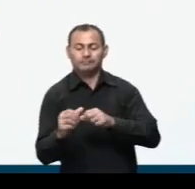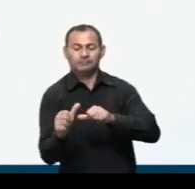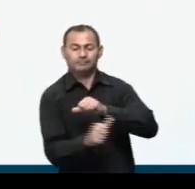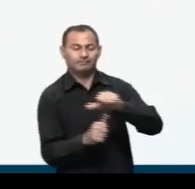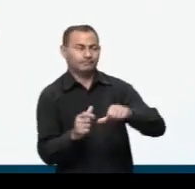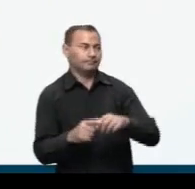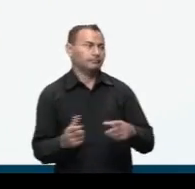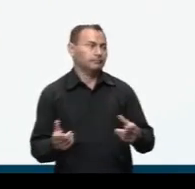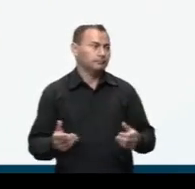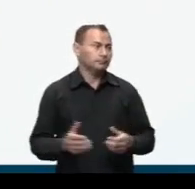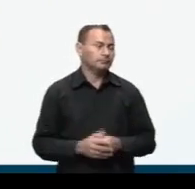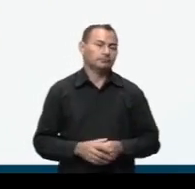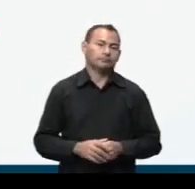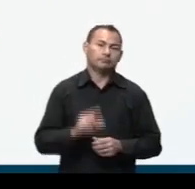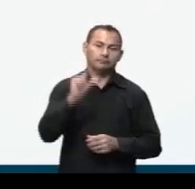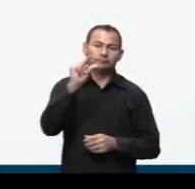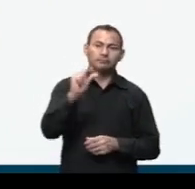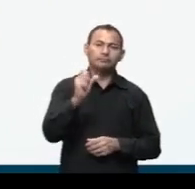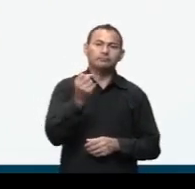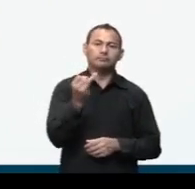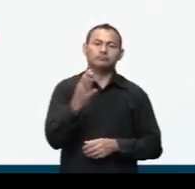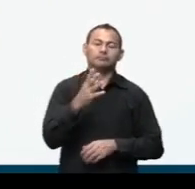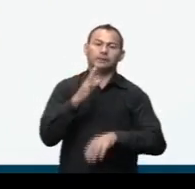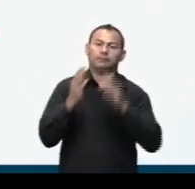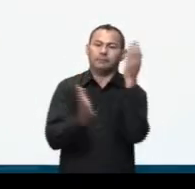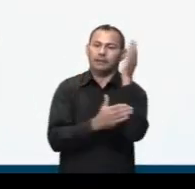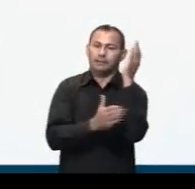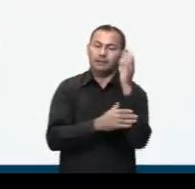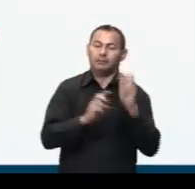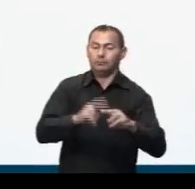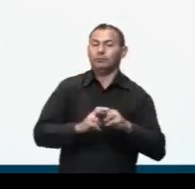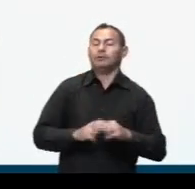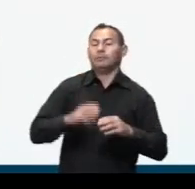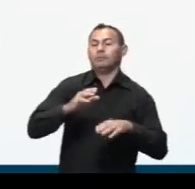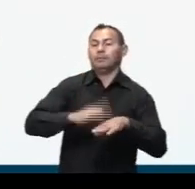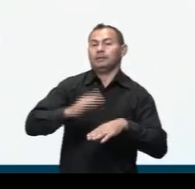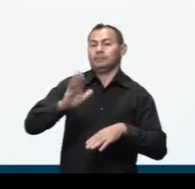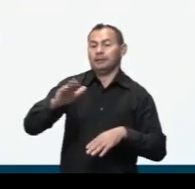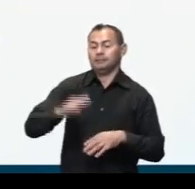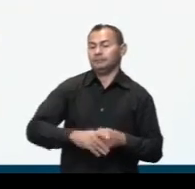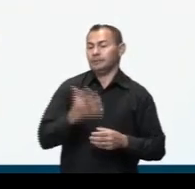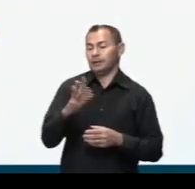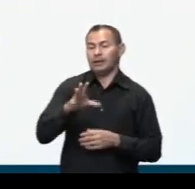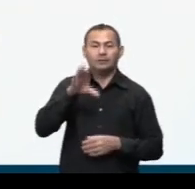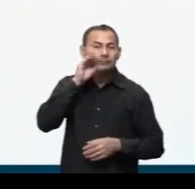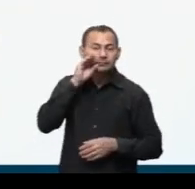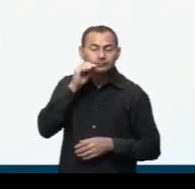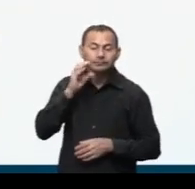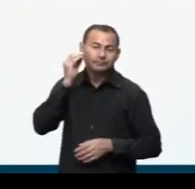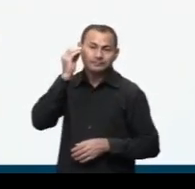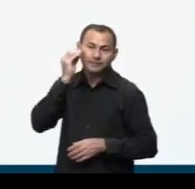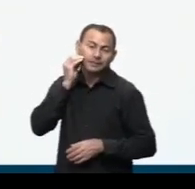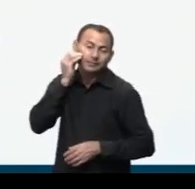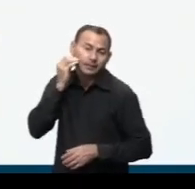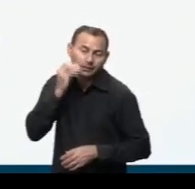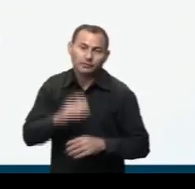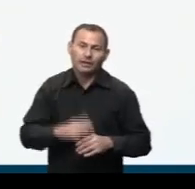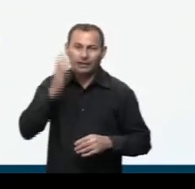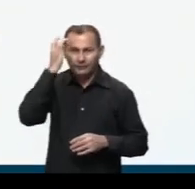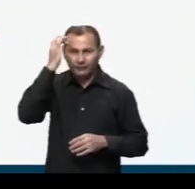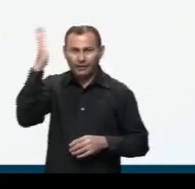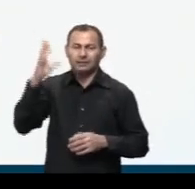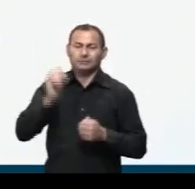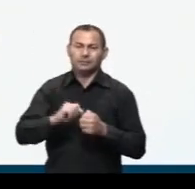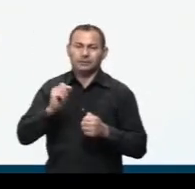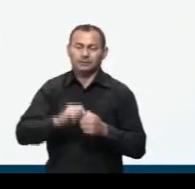ponto, menor quantidade de madeira, por isso que é mais barato, tá? E não requer funcionários experientes, é fácil de se